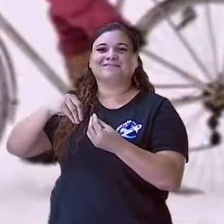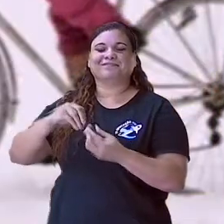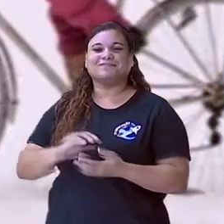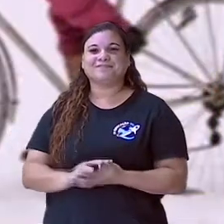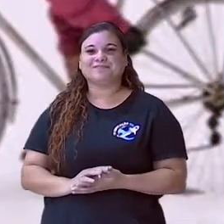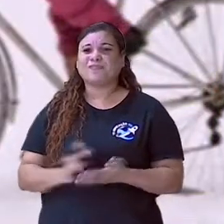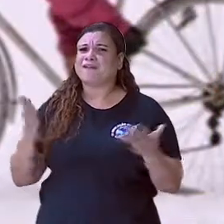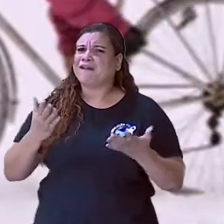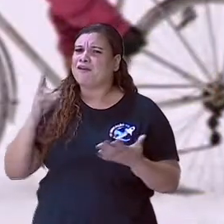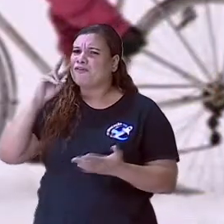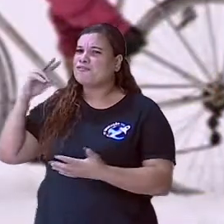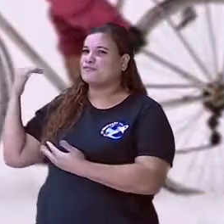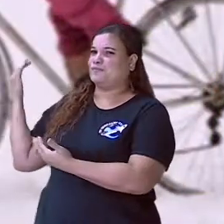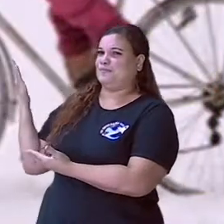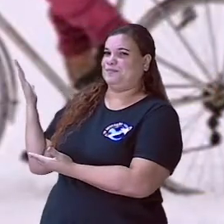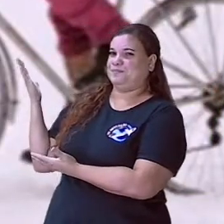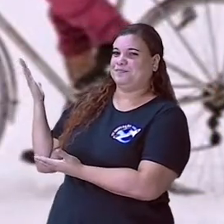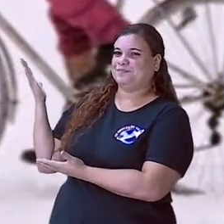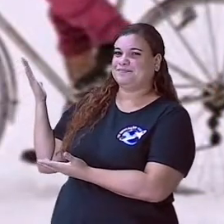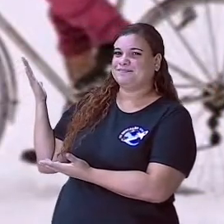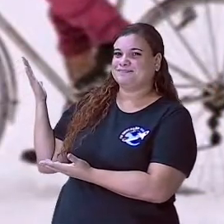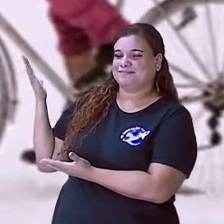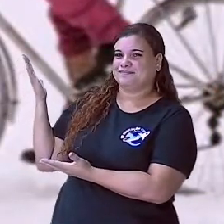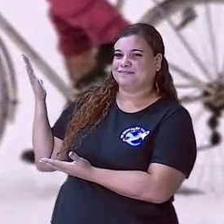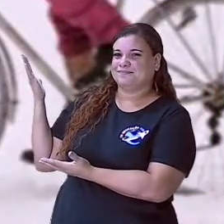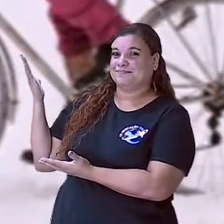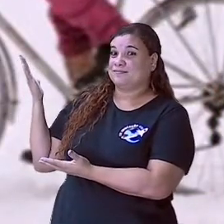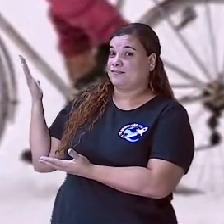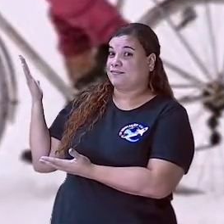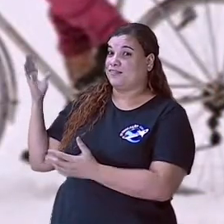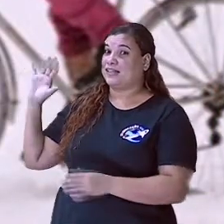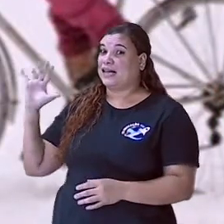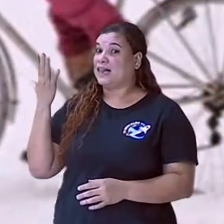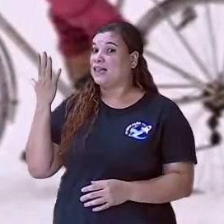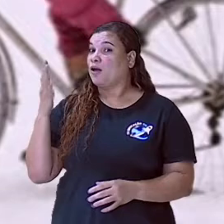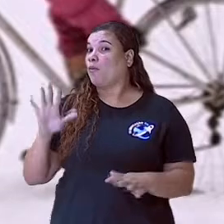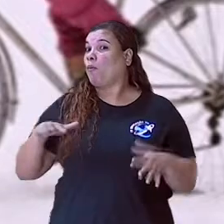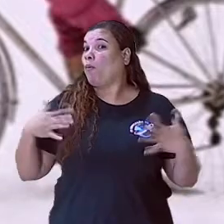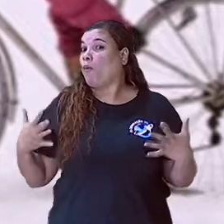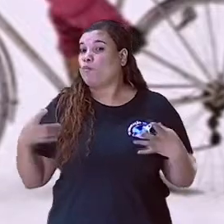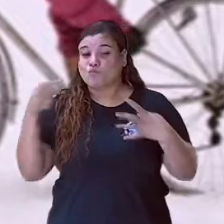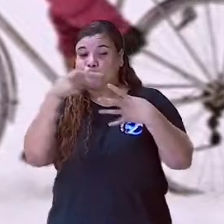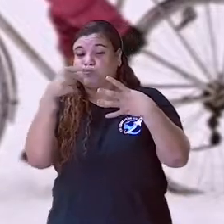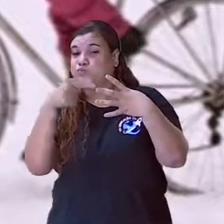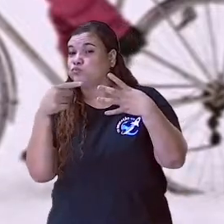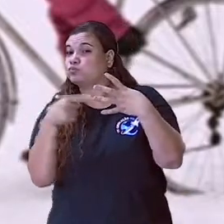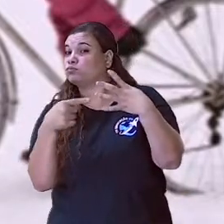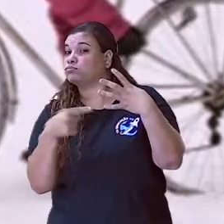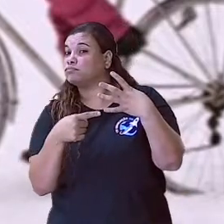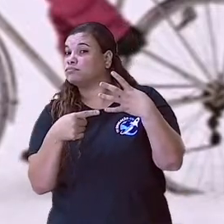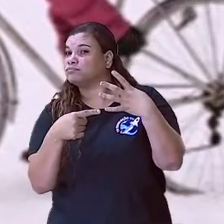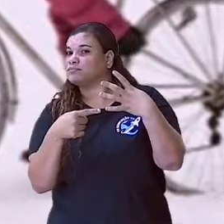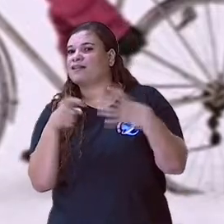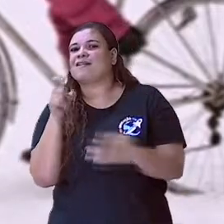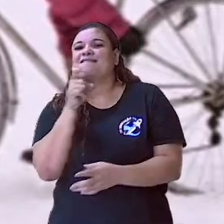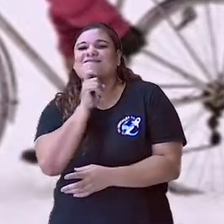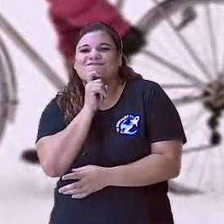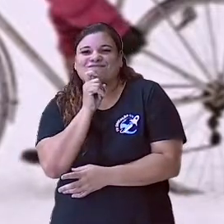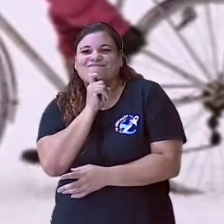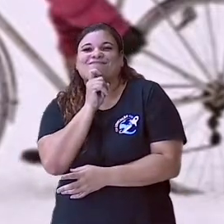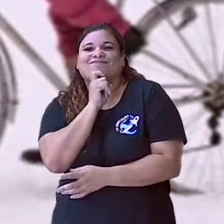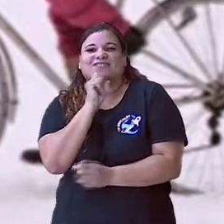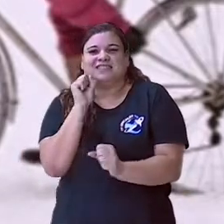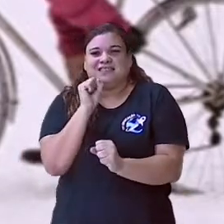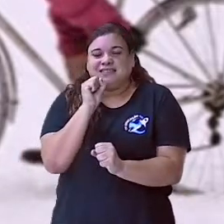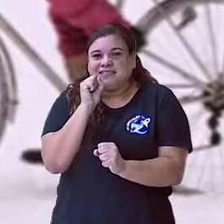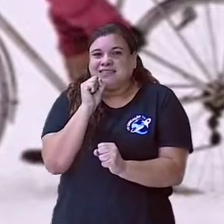próxima imagem. E aí vai entrar o quê? O inverno. Observem que as árvores já começam a perder